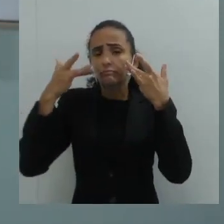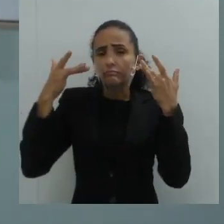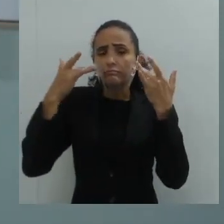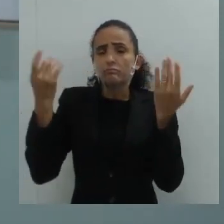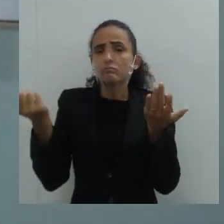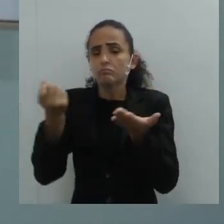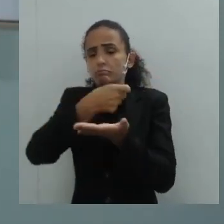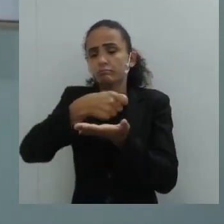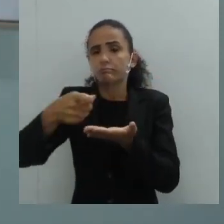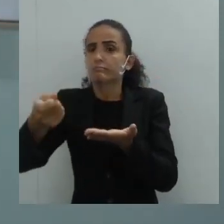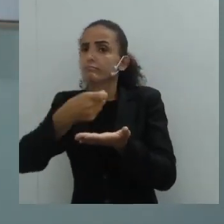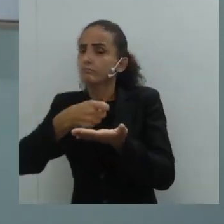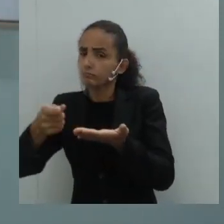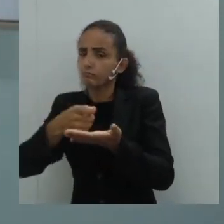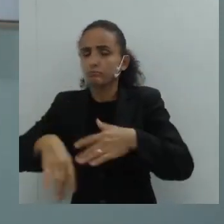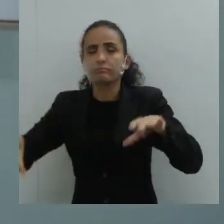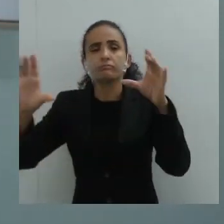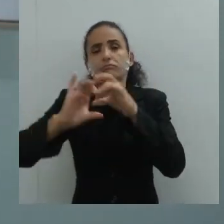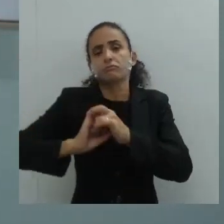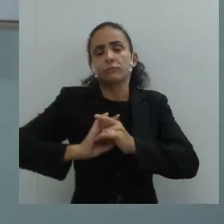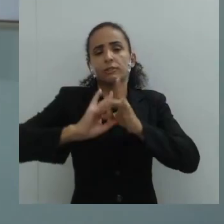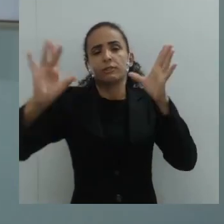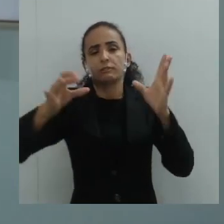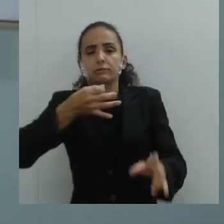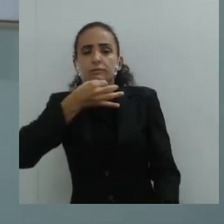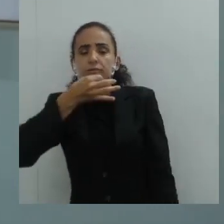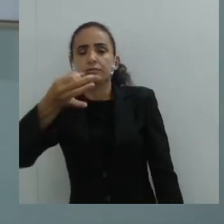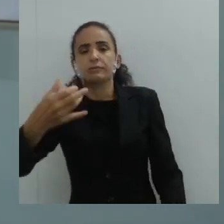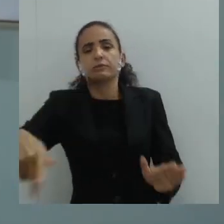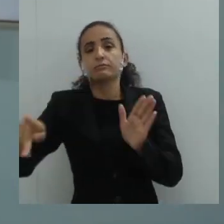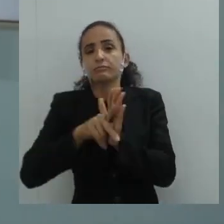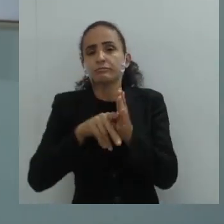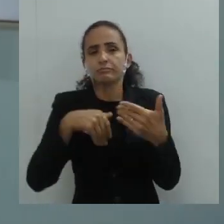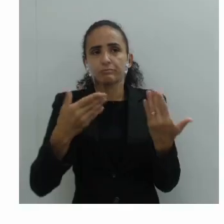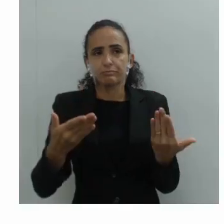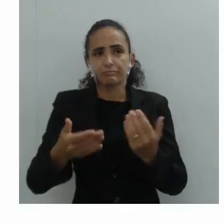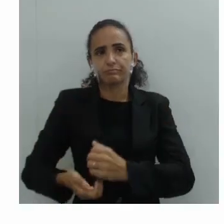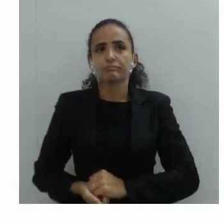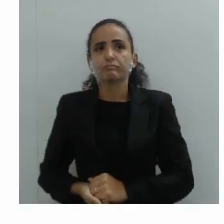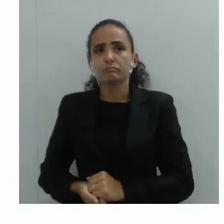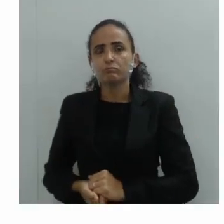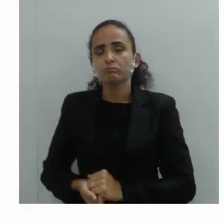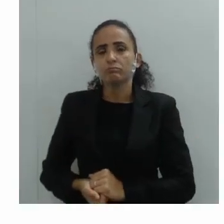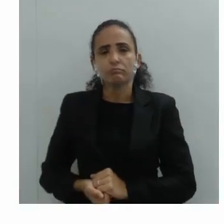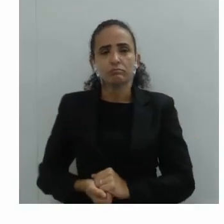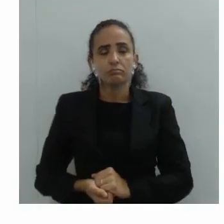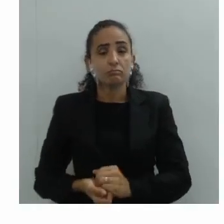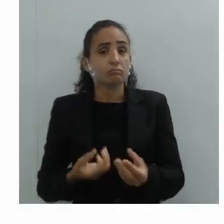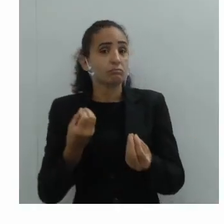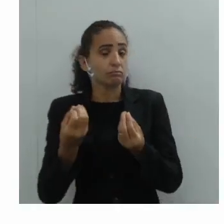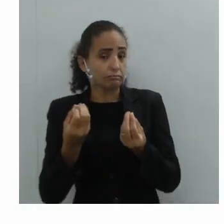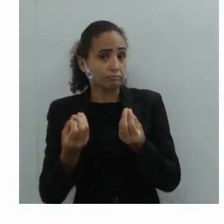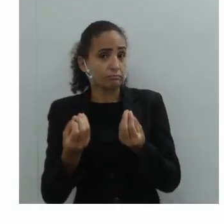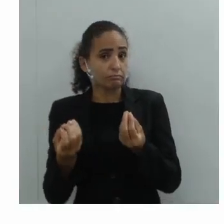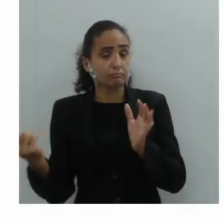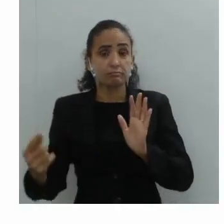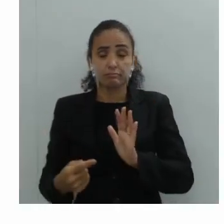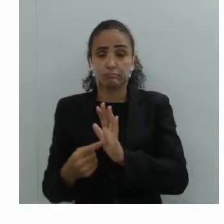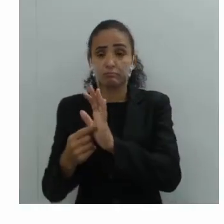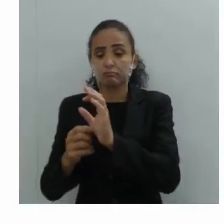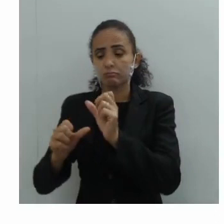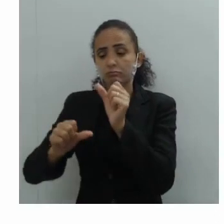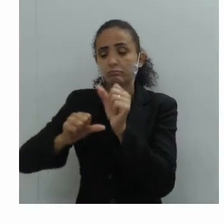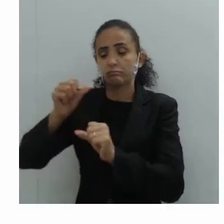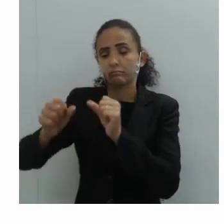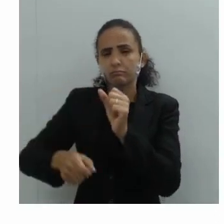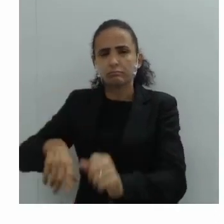dramatização, trabalhando sempre a liberdade de expressão. Vamos adiante. Na tela, trago para vocês a troca